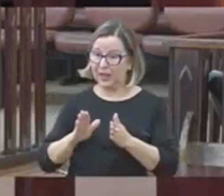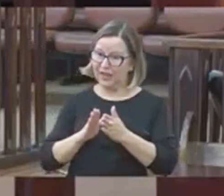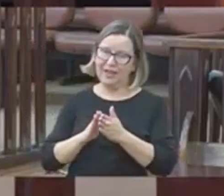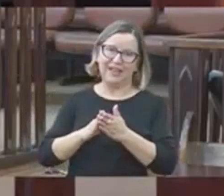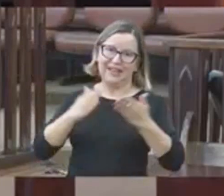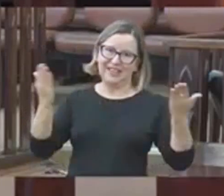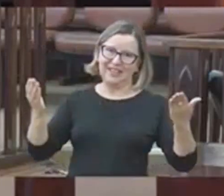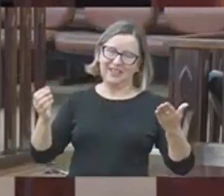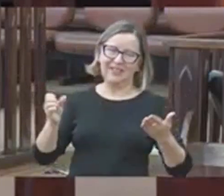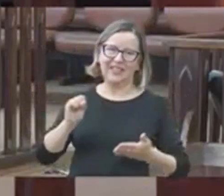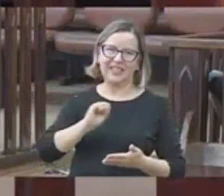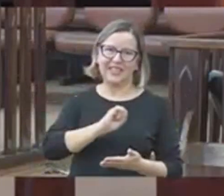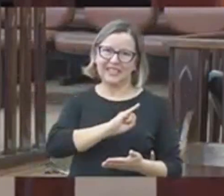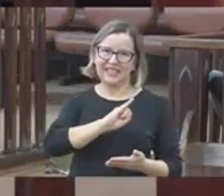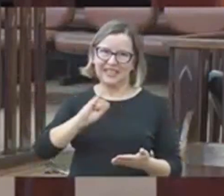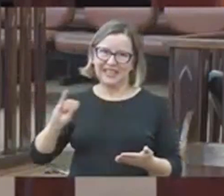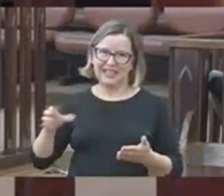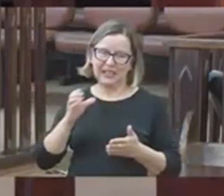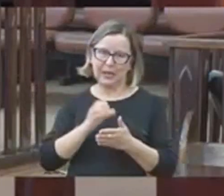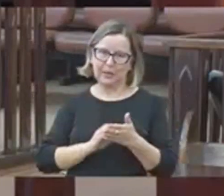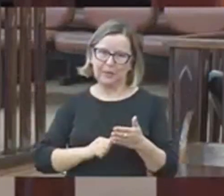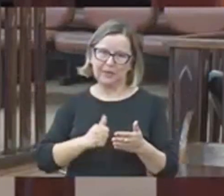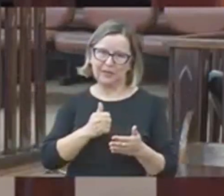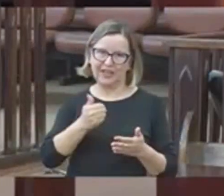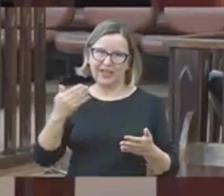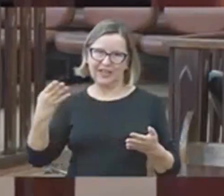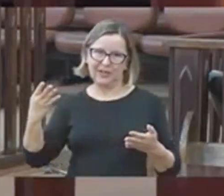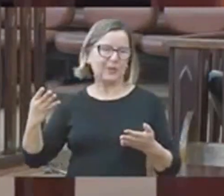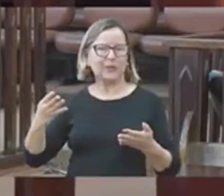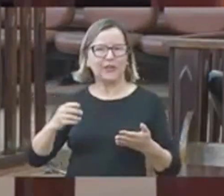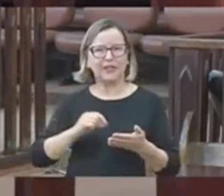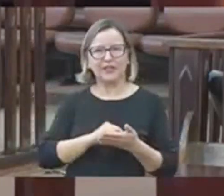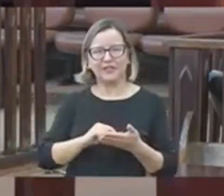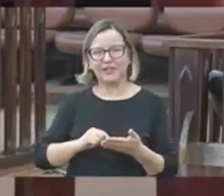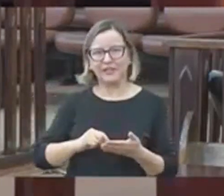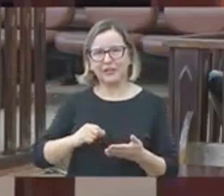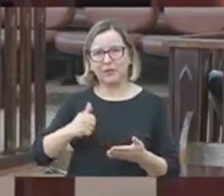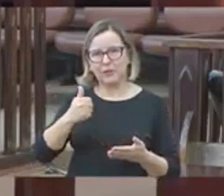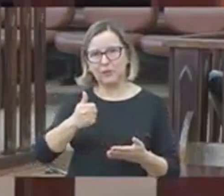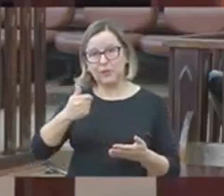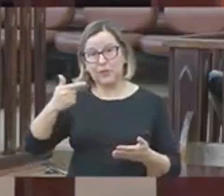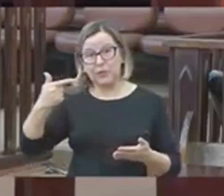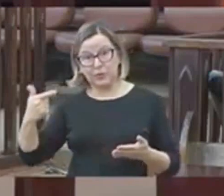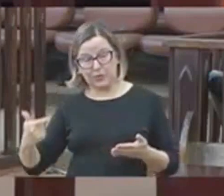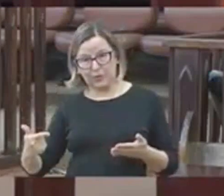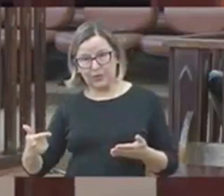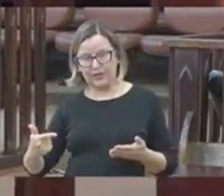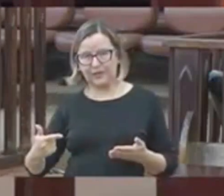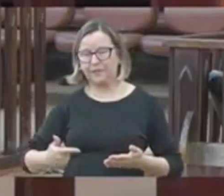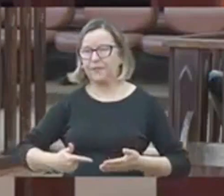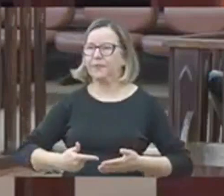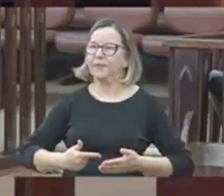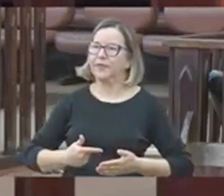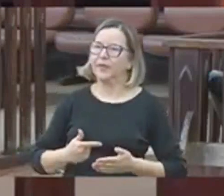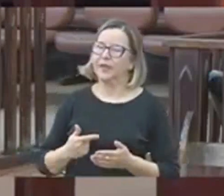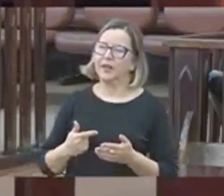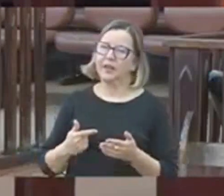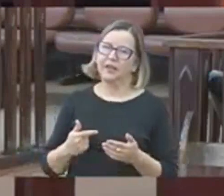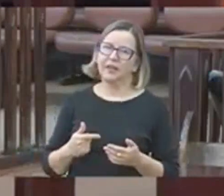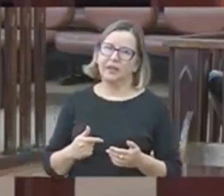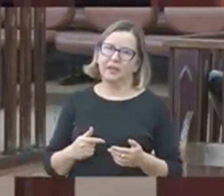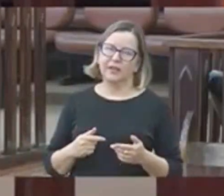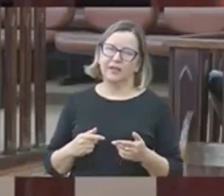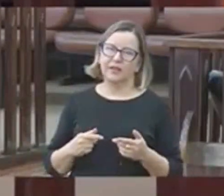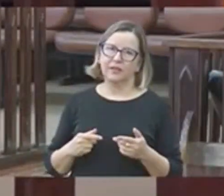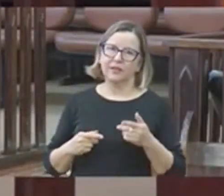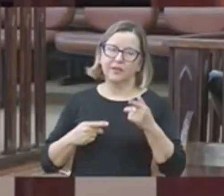capítulo 14, versículo 12, no seu contexto, não se refiram ali a Satanás, remete-nos à